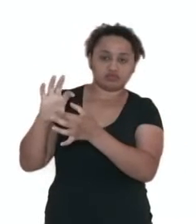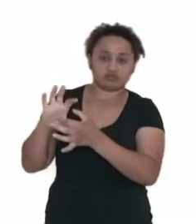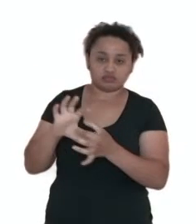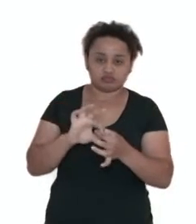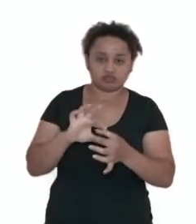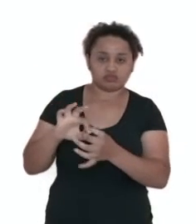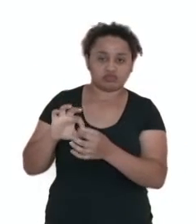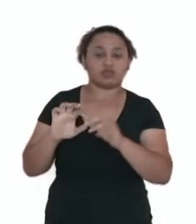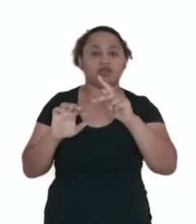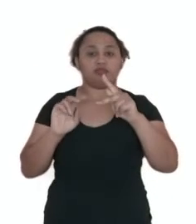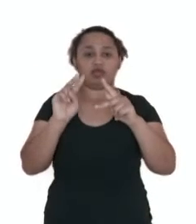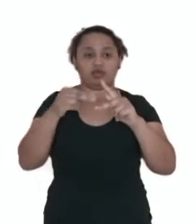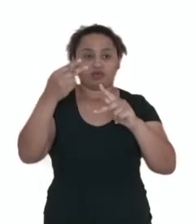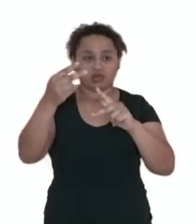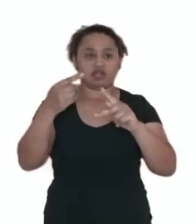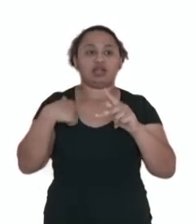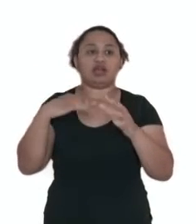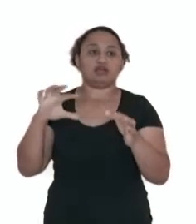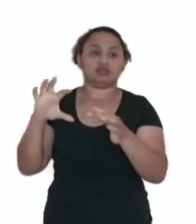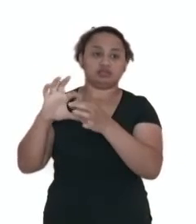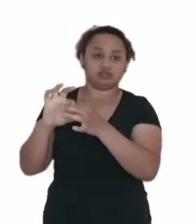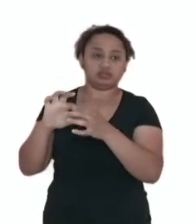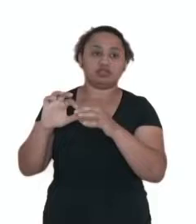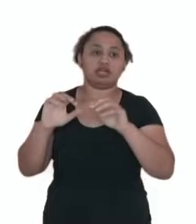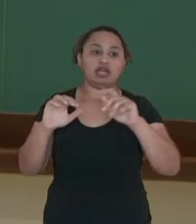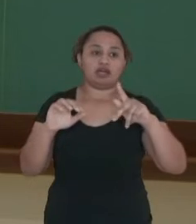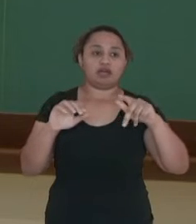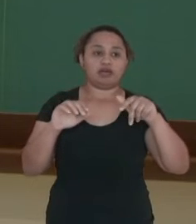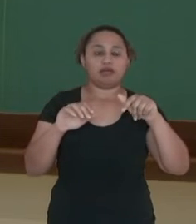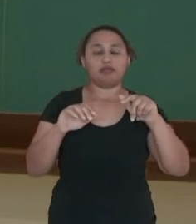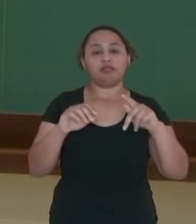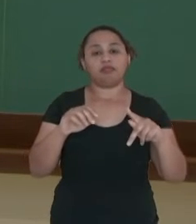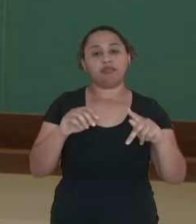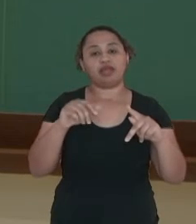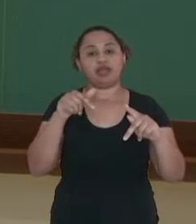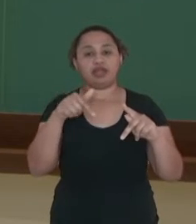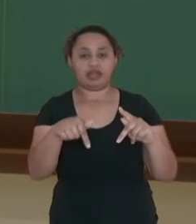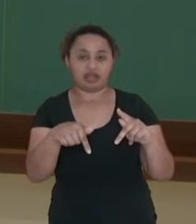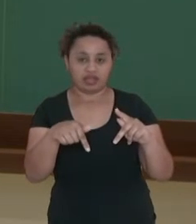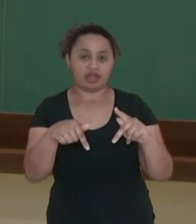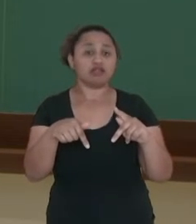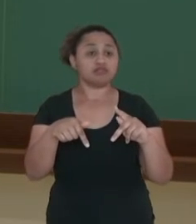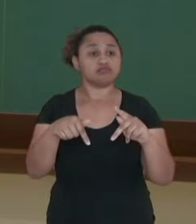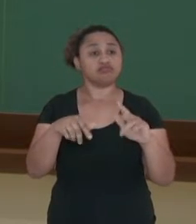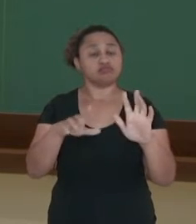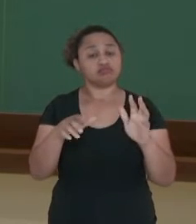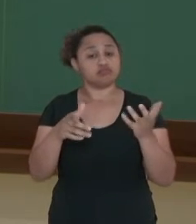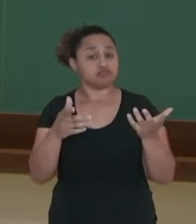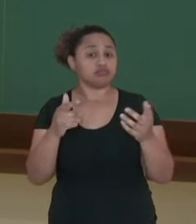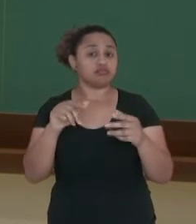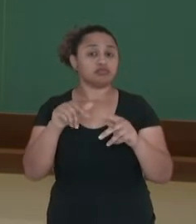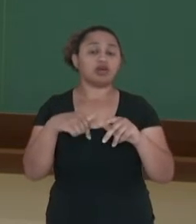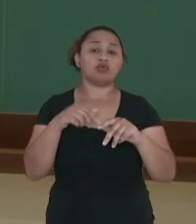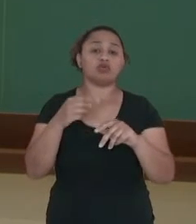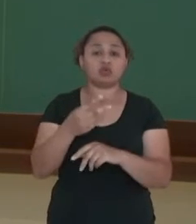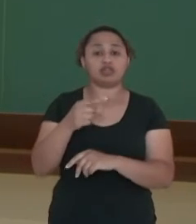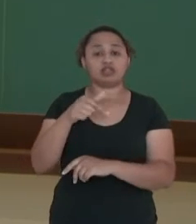ao quadrado. Na junção de azão azinho, nós consideramos o P vezes Q duas vezes, então, portanto, 2PQ.